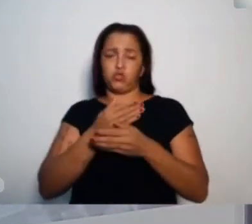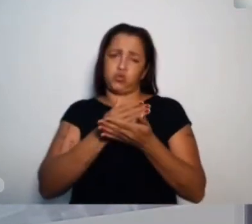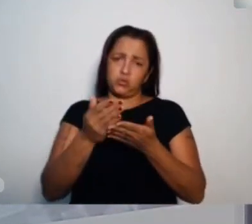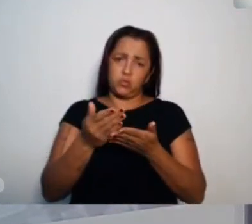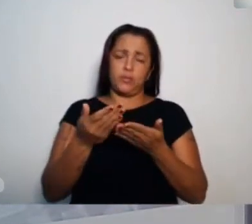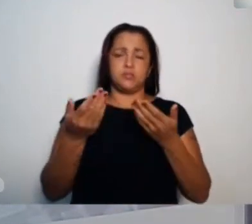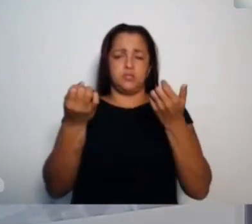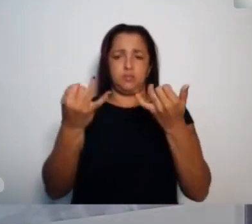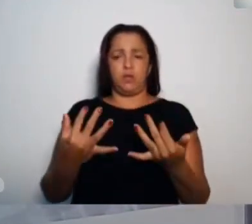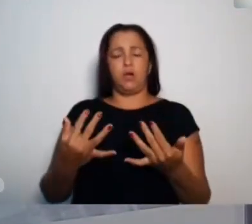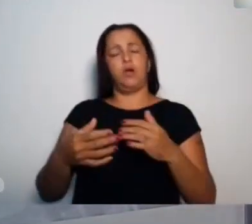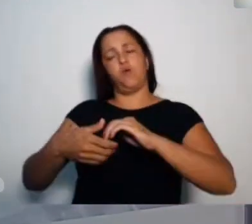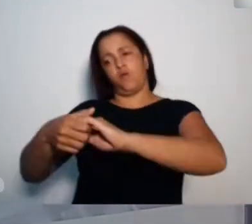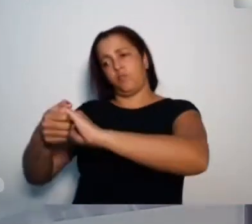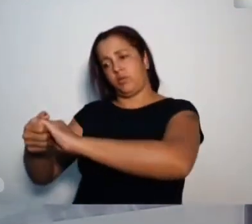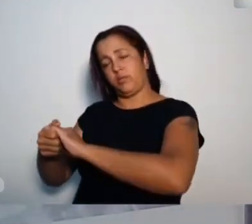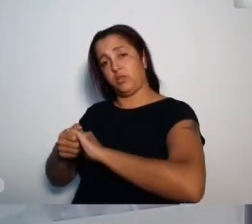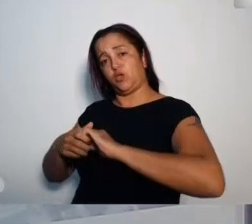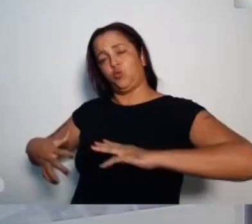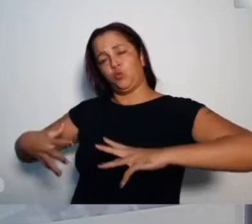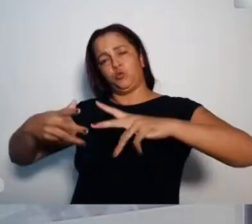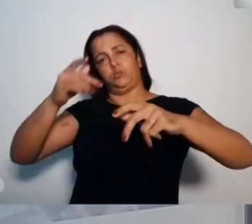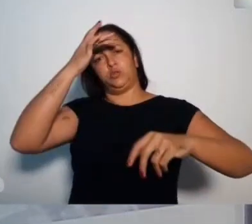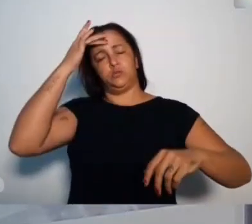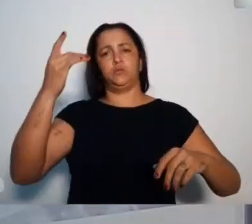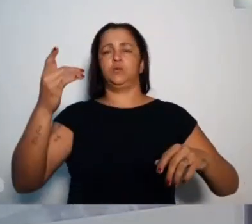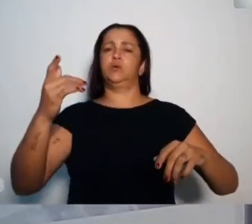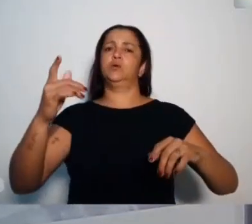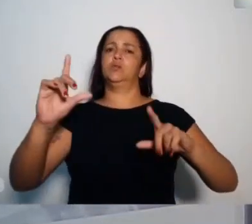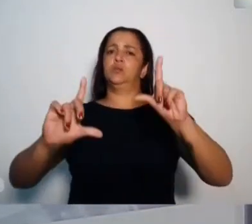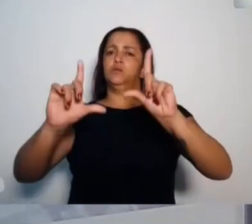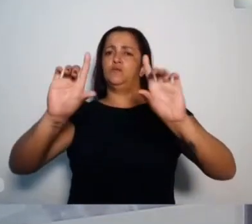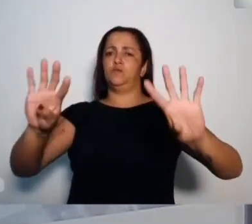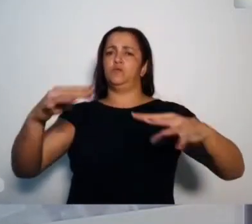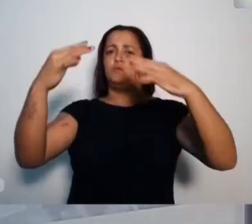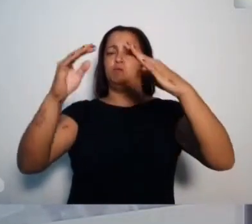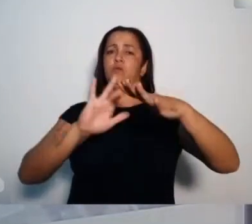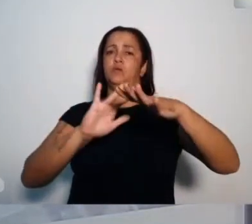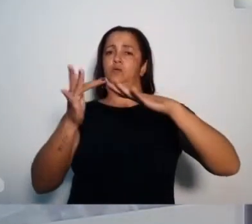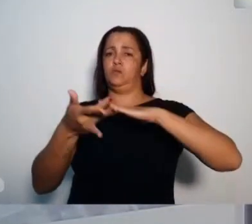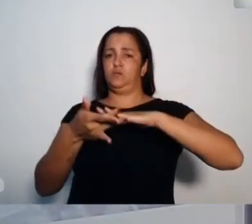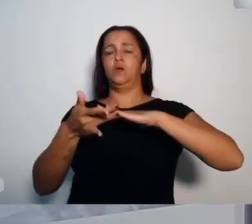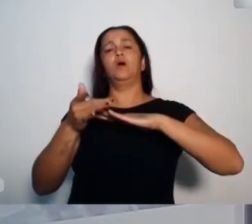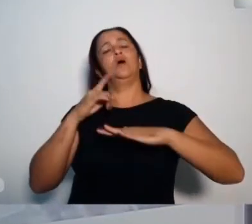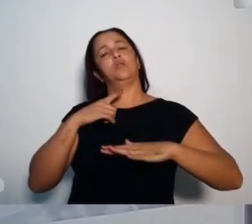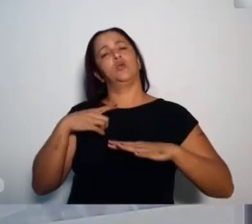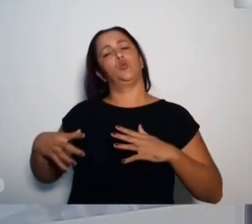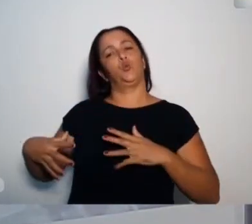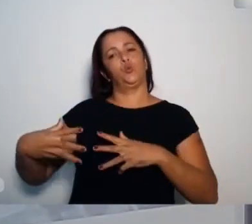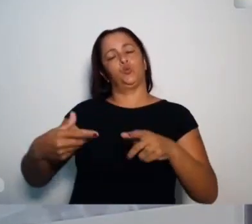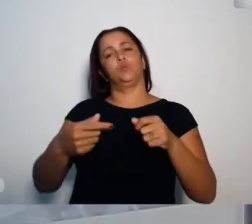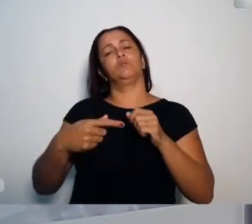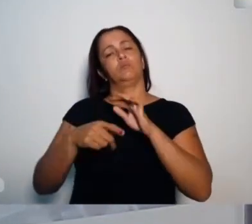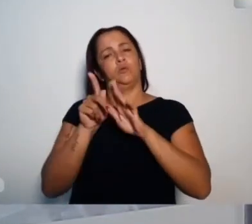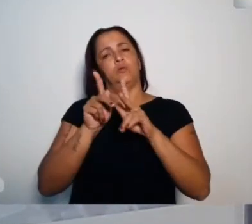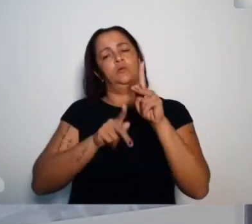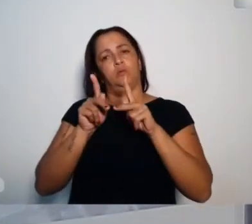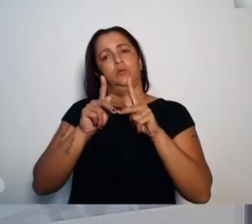falar aqui, cumprimentar todas as pessoas que nos acompanham através das redes sociais, mais uma vez, todo o público que se encontra aqui,